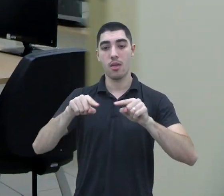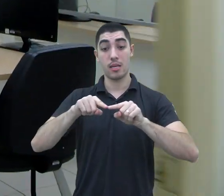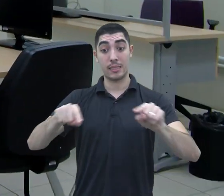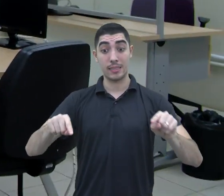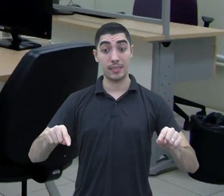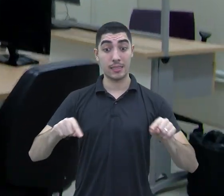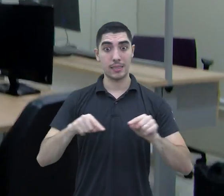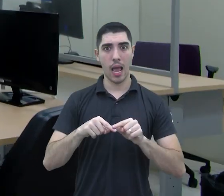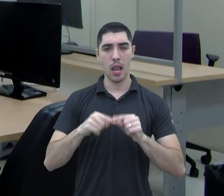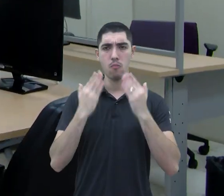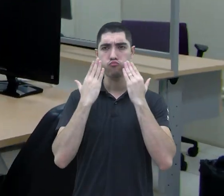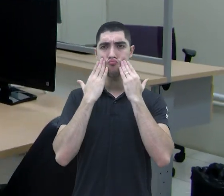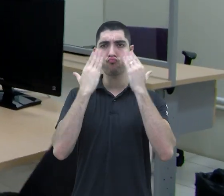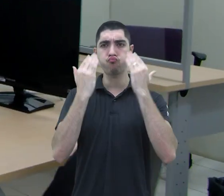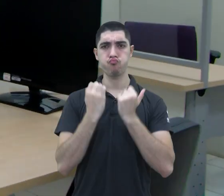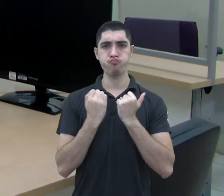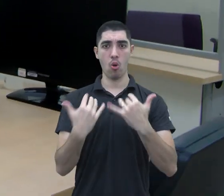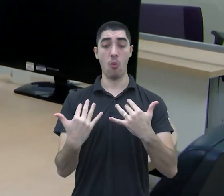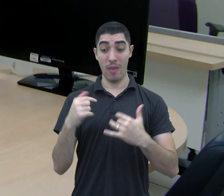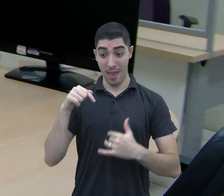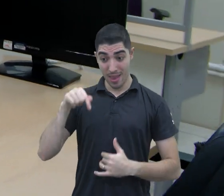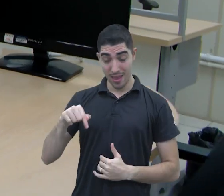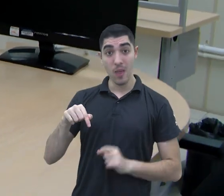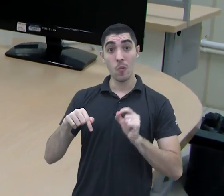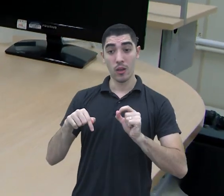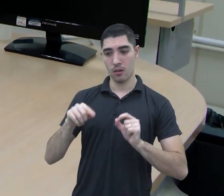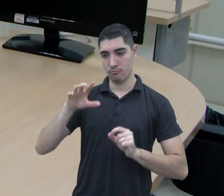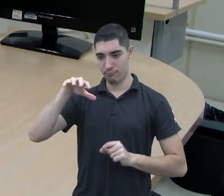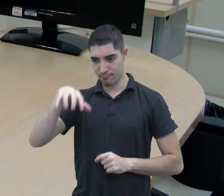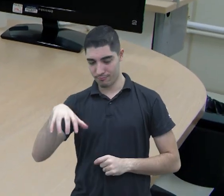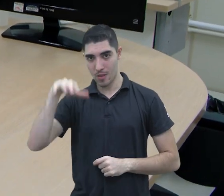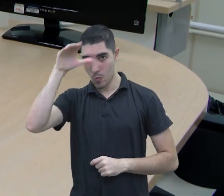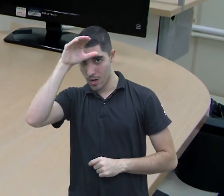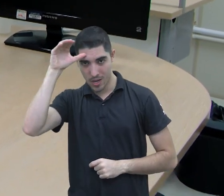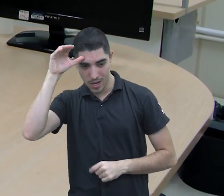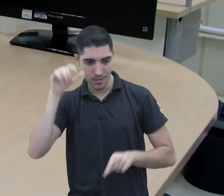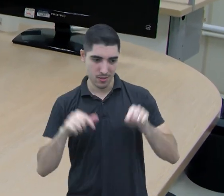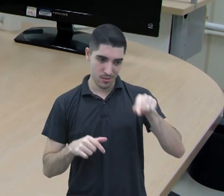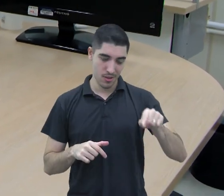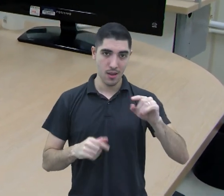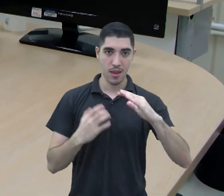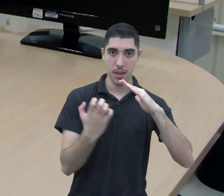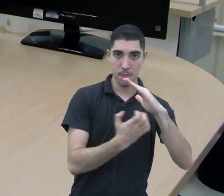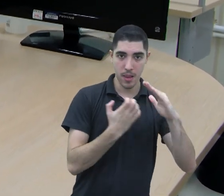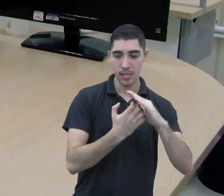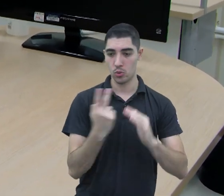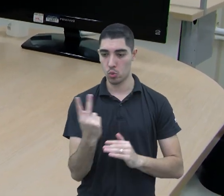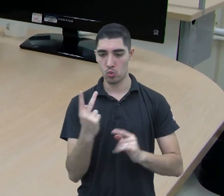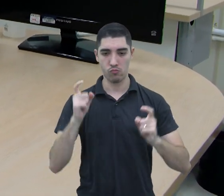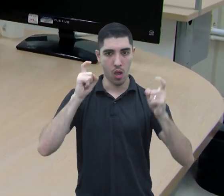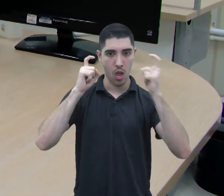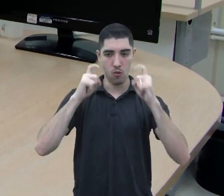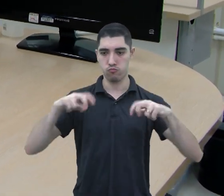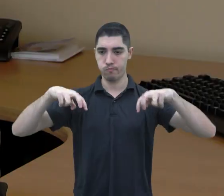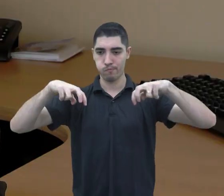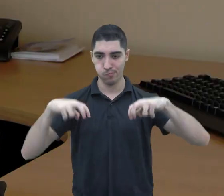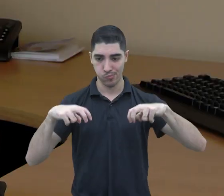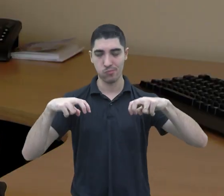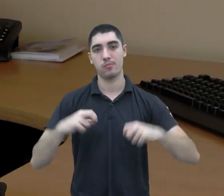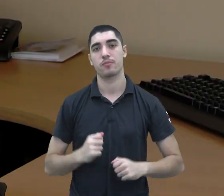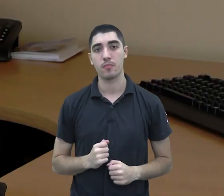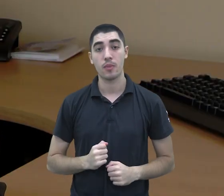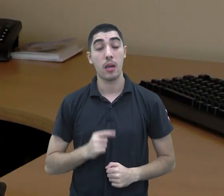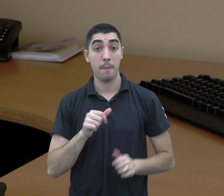daqui é uma sala de audiência, um ponto de encontro entre as duas partes para encontrar uma resolução para o problema.